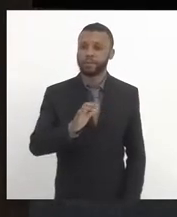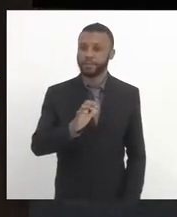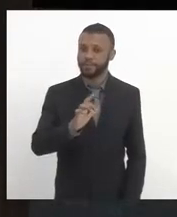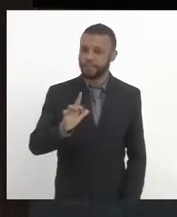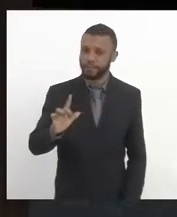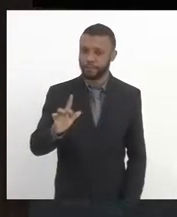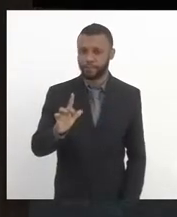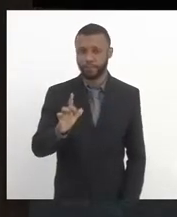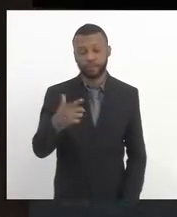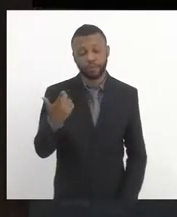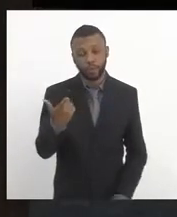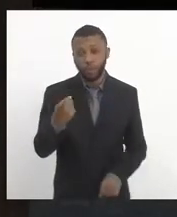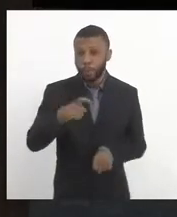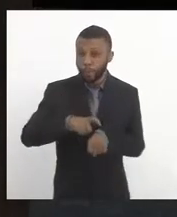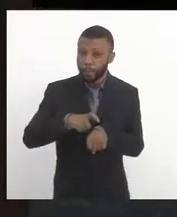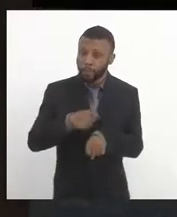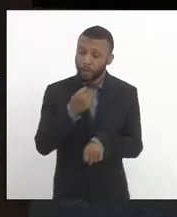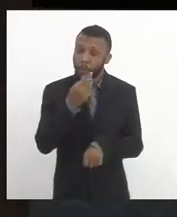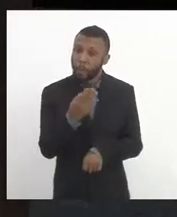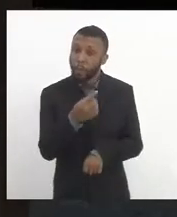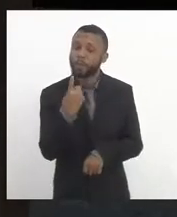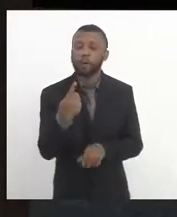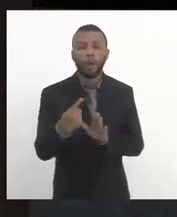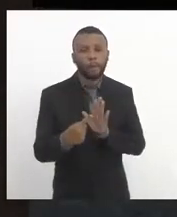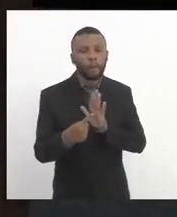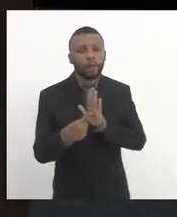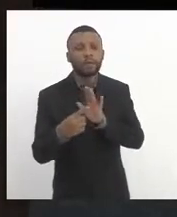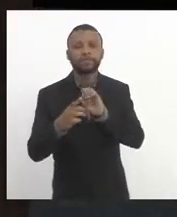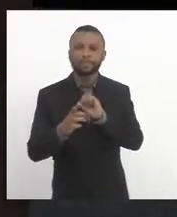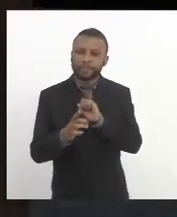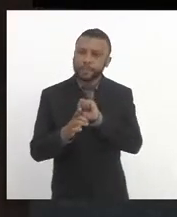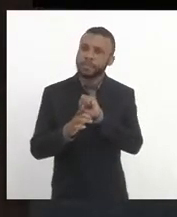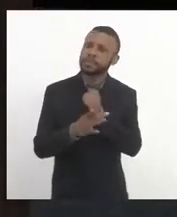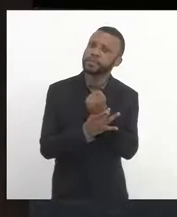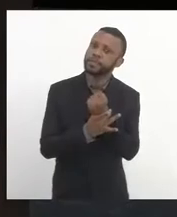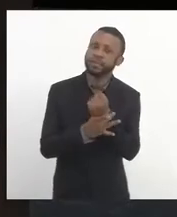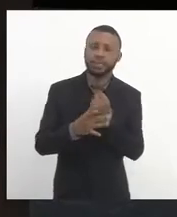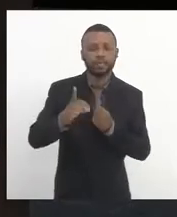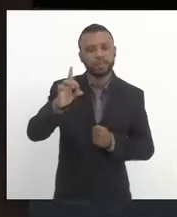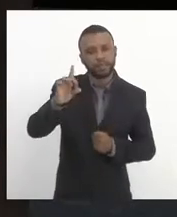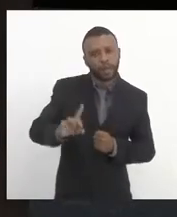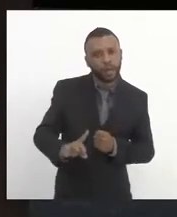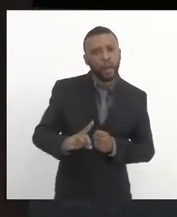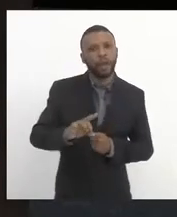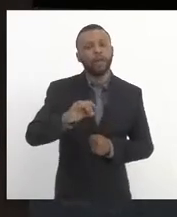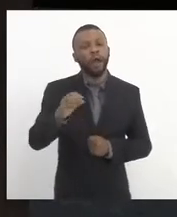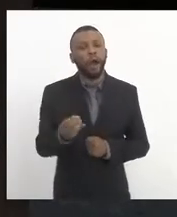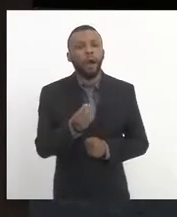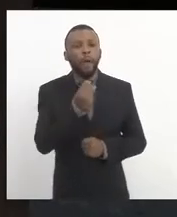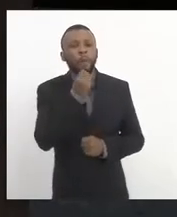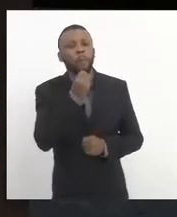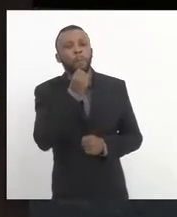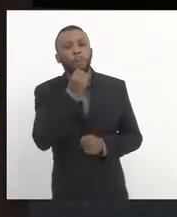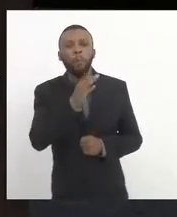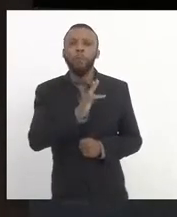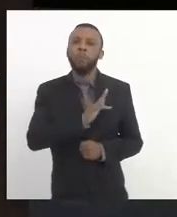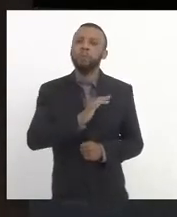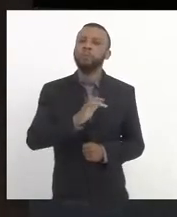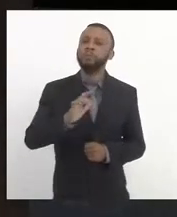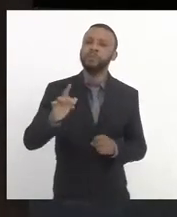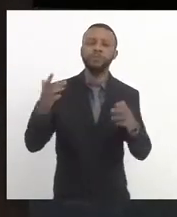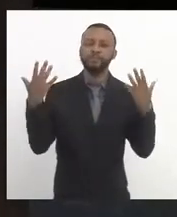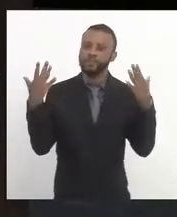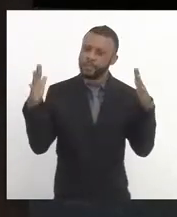gente trazer aí algum tipo de garantia de direitos e oportunidade aos policiais civis. Parabéns,